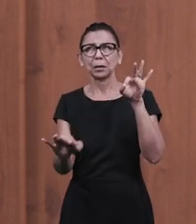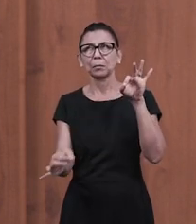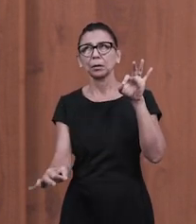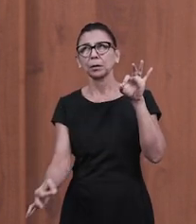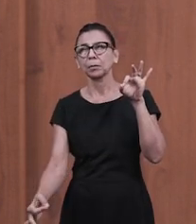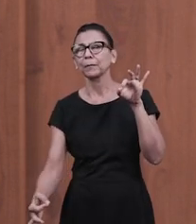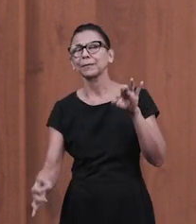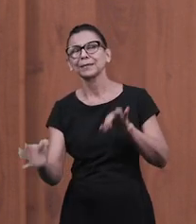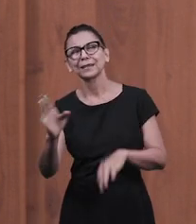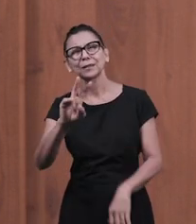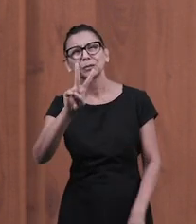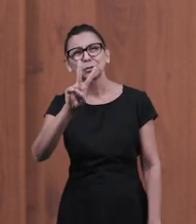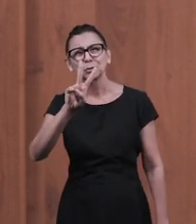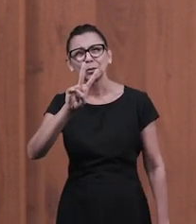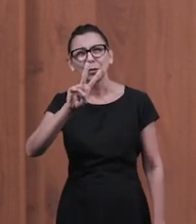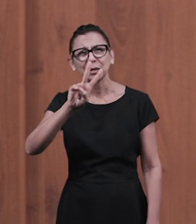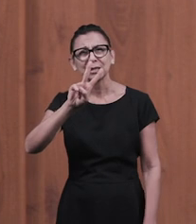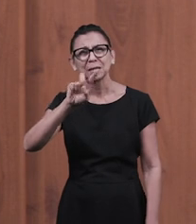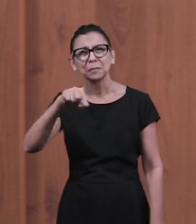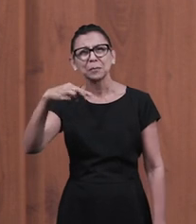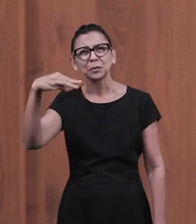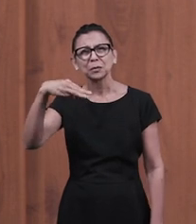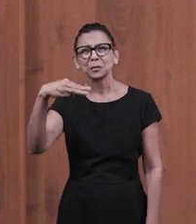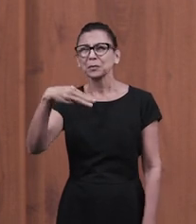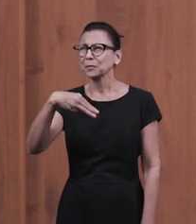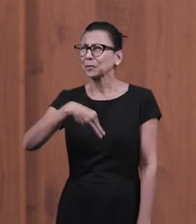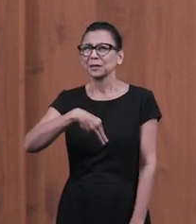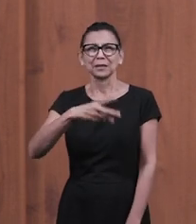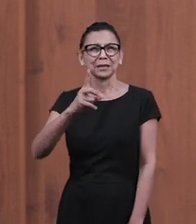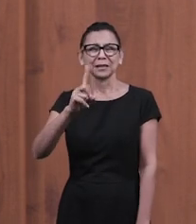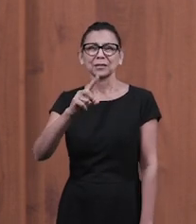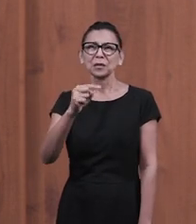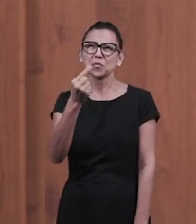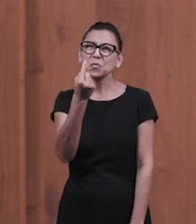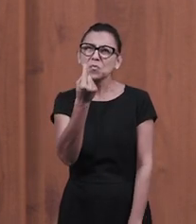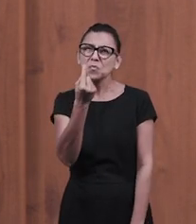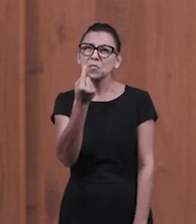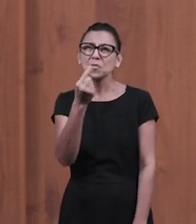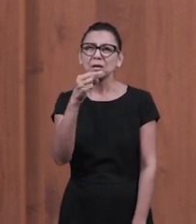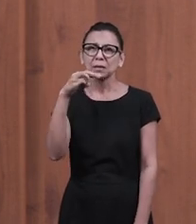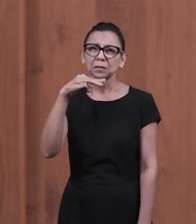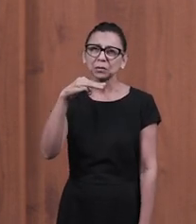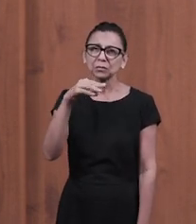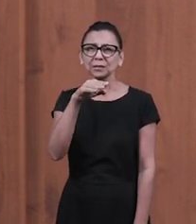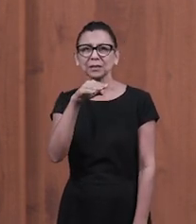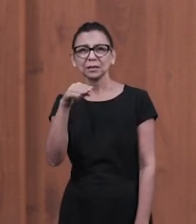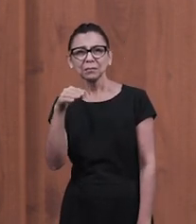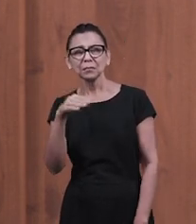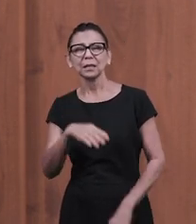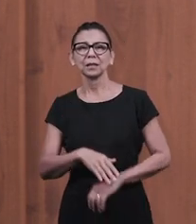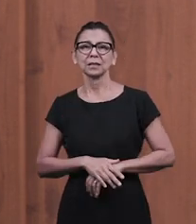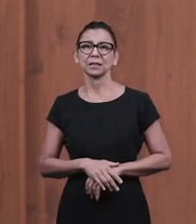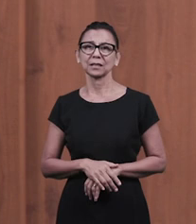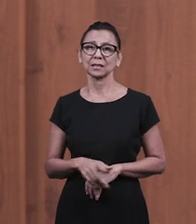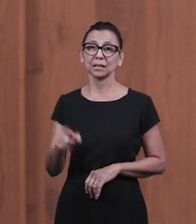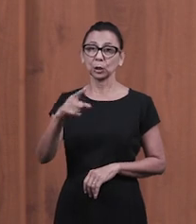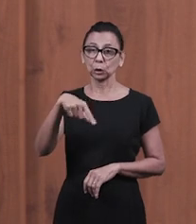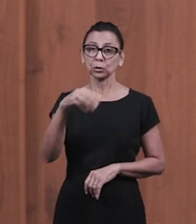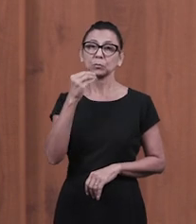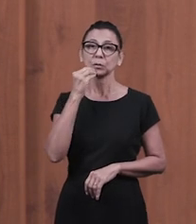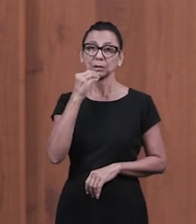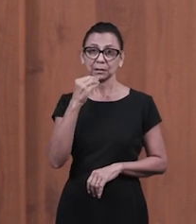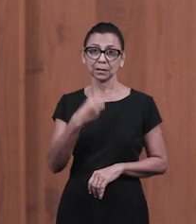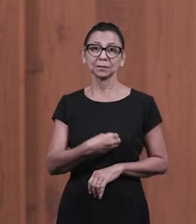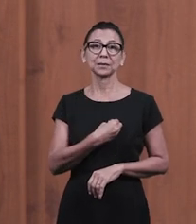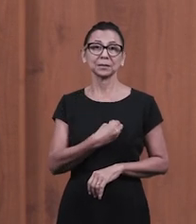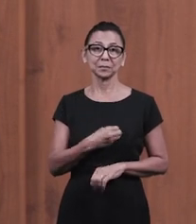vídeos muito longos. 2 minutos já é muito, o máximo 1 minuto e meio o vídeo, para não ficar muito longo, e isso dá oportunidade a todos de